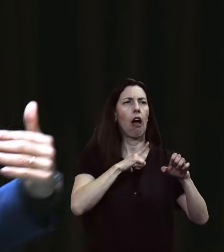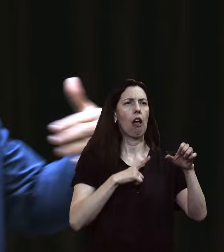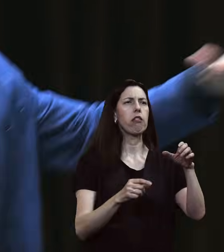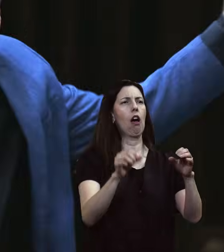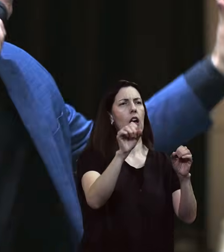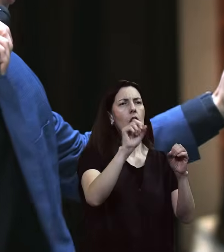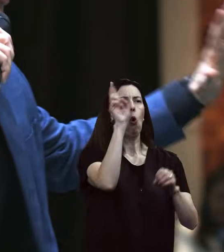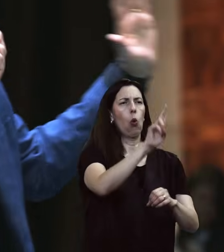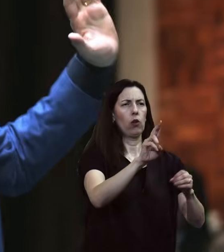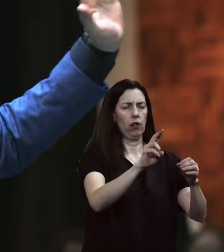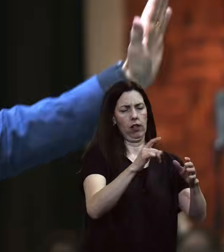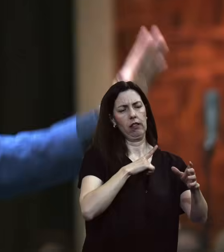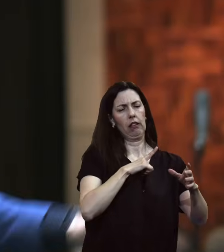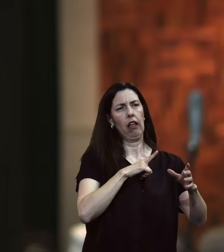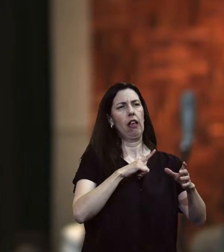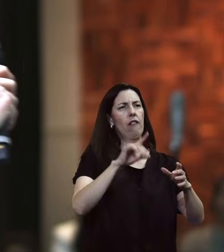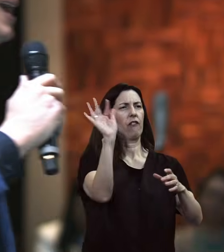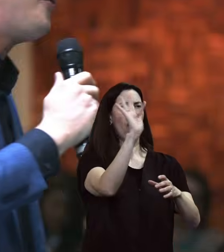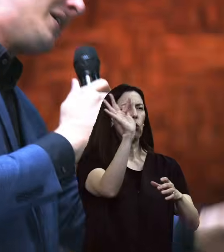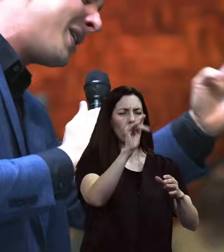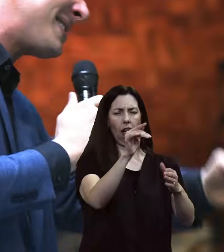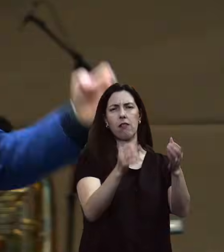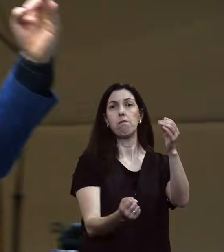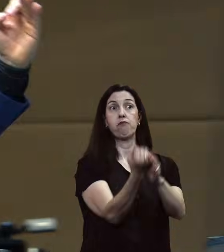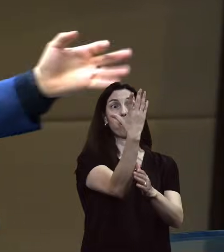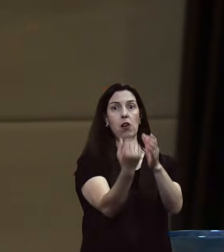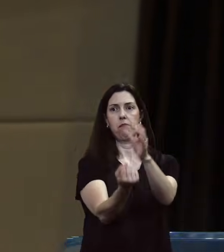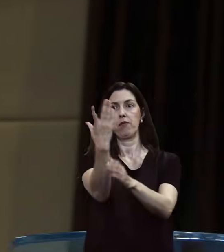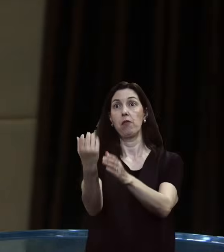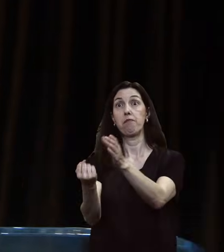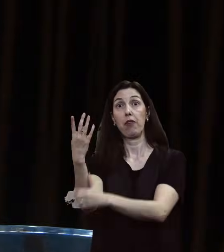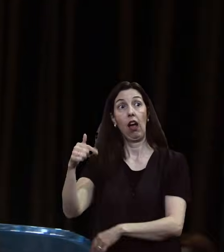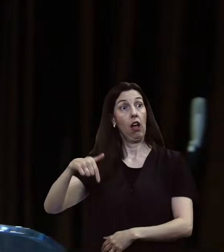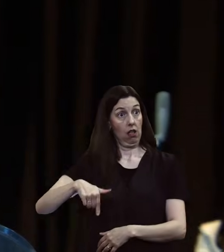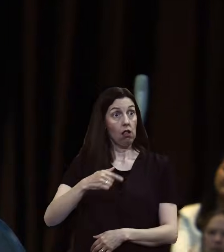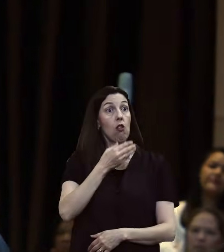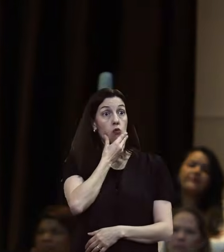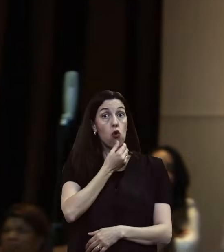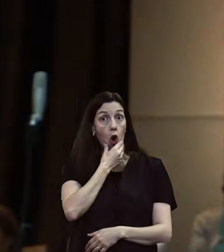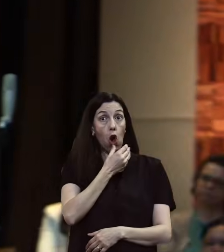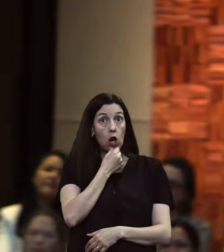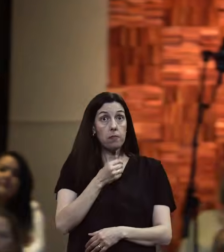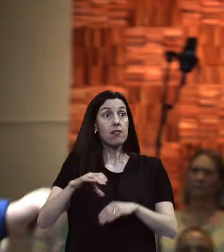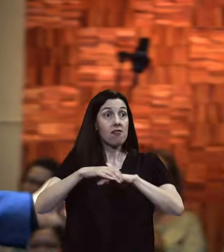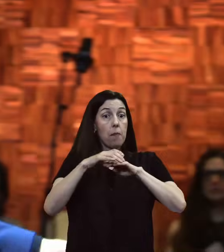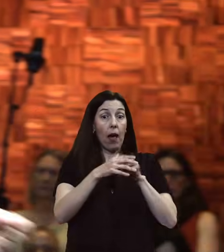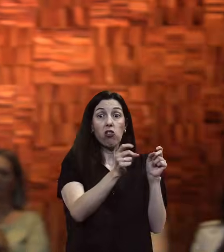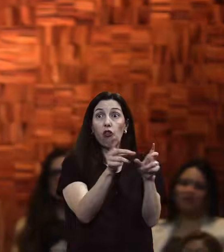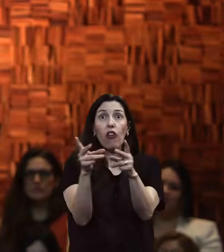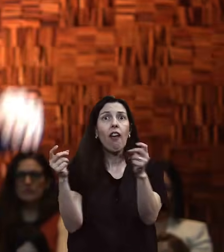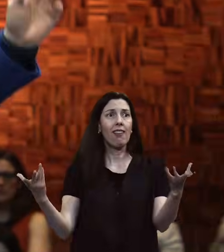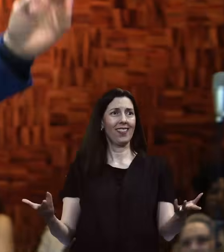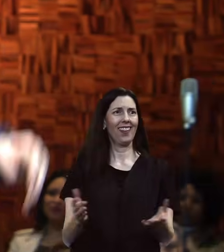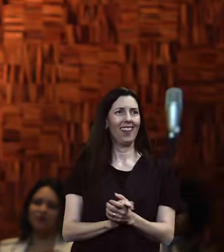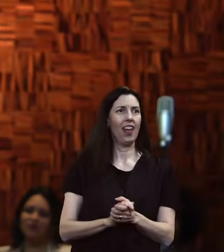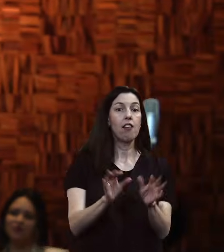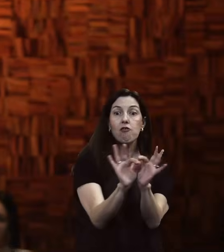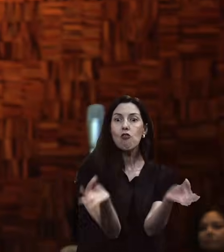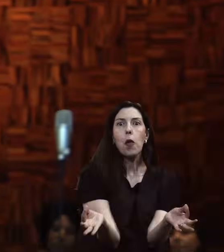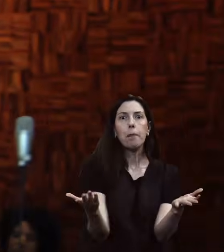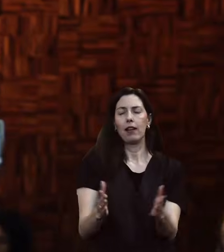homem que pregava para multidões. Ele vendia sapatos. Hoje eu vim falar com os que